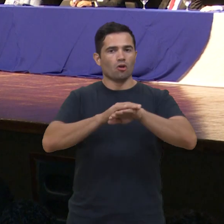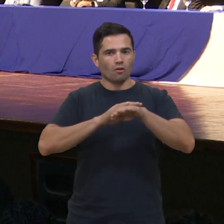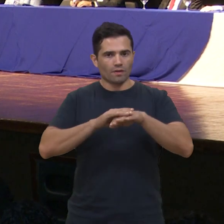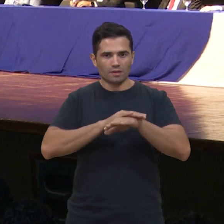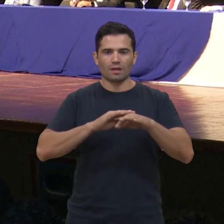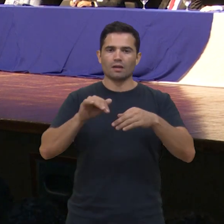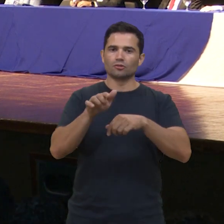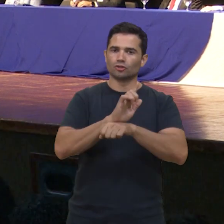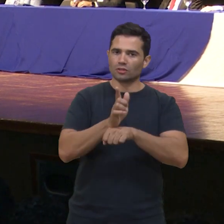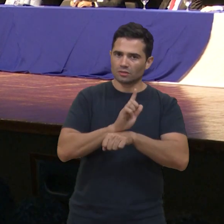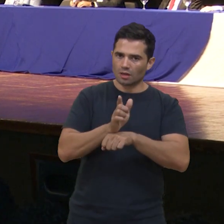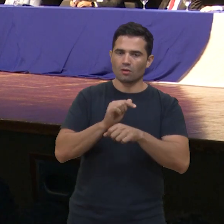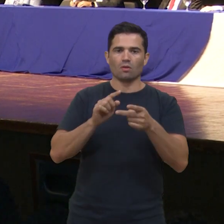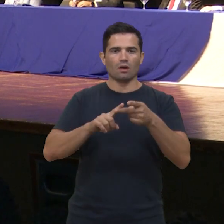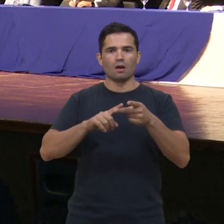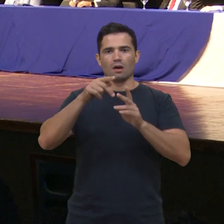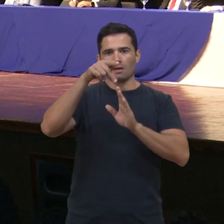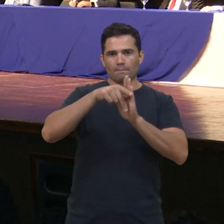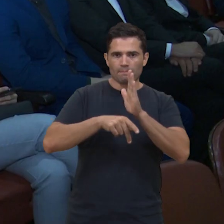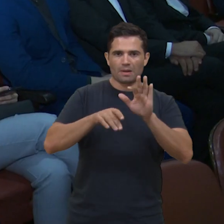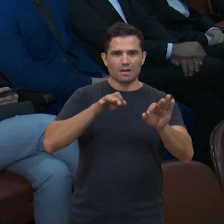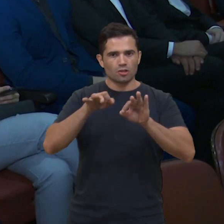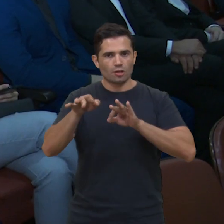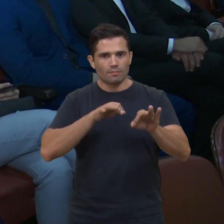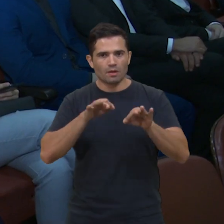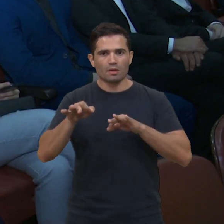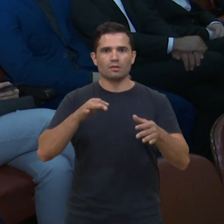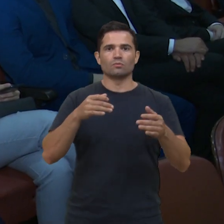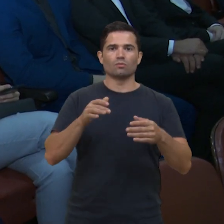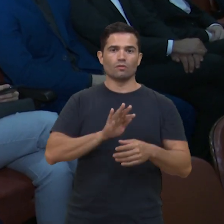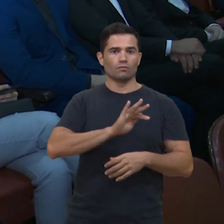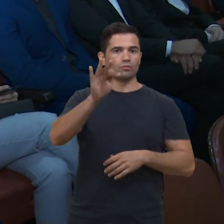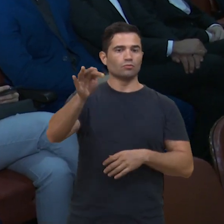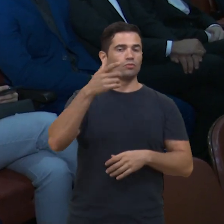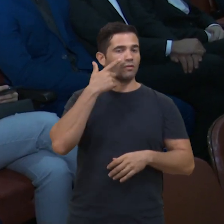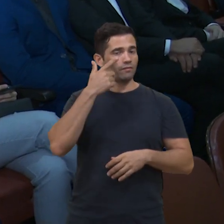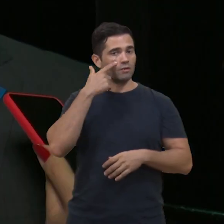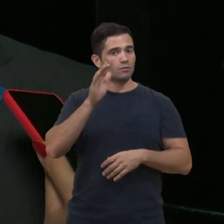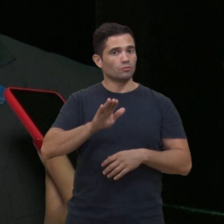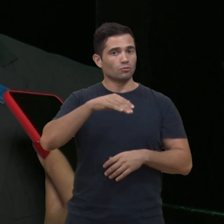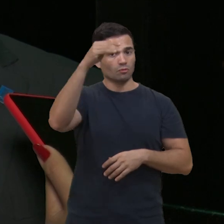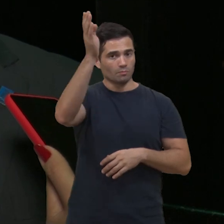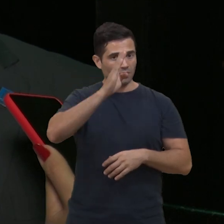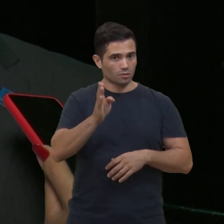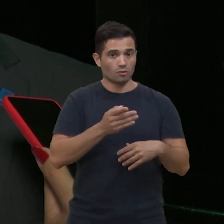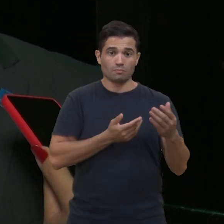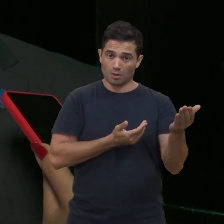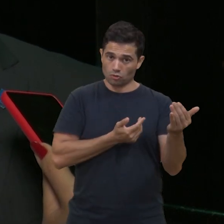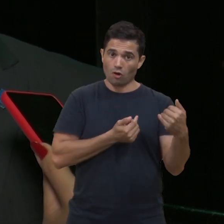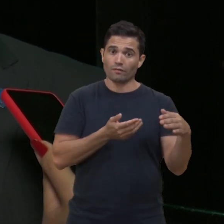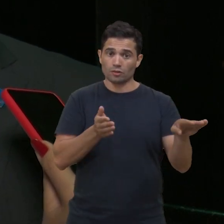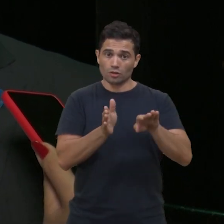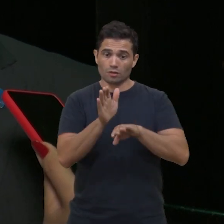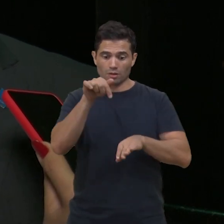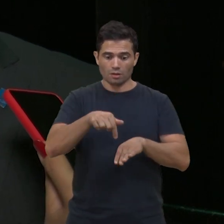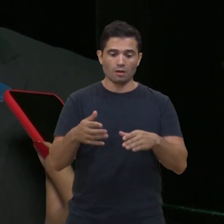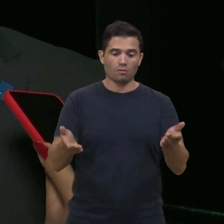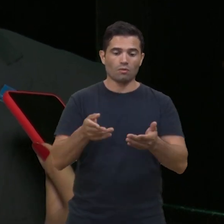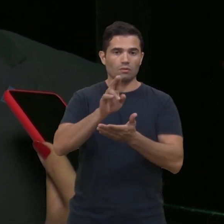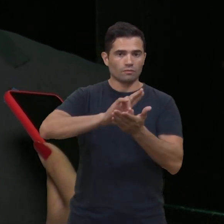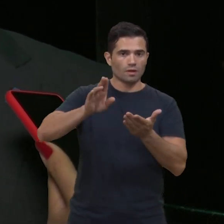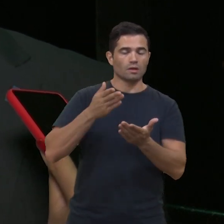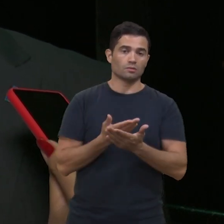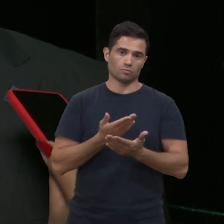sobre gestão, planejamento, governança e o futuro que ela vê para o nosso Brasil. E é para esses jovens, né, que estão chegando aqui na universidade,